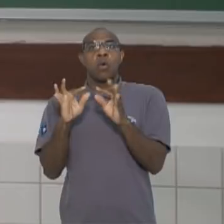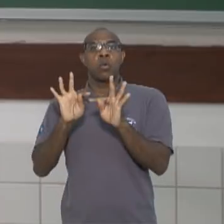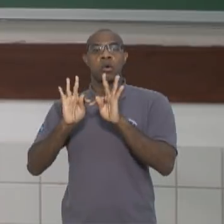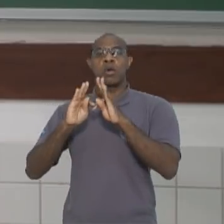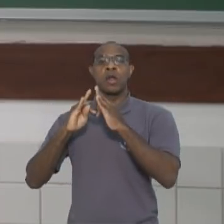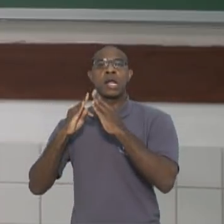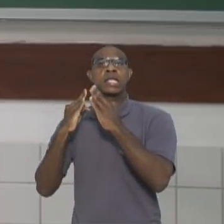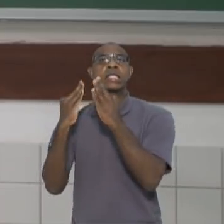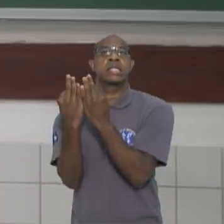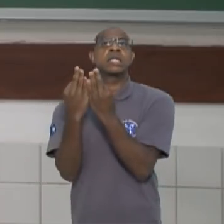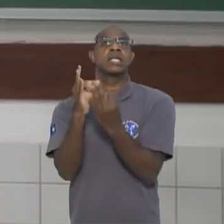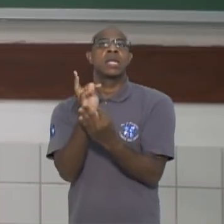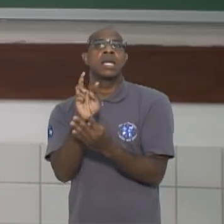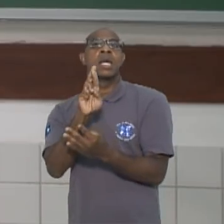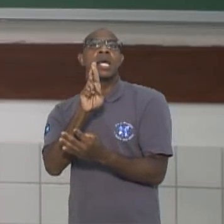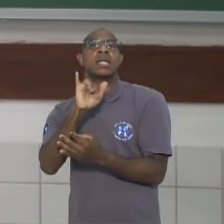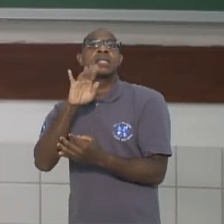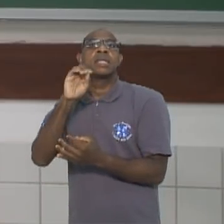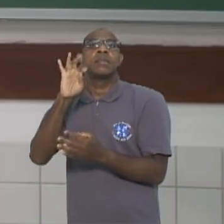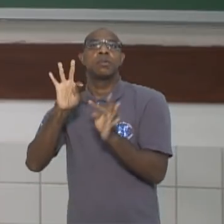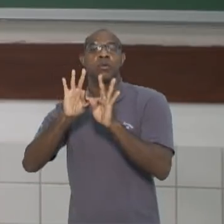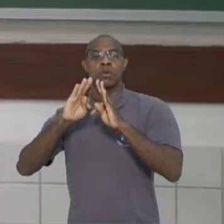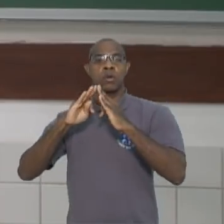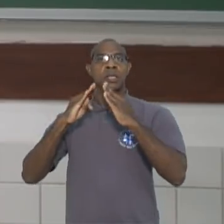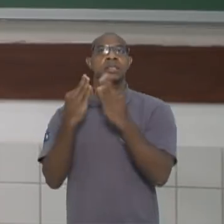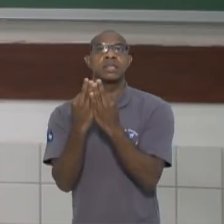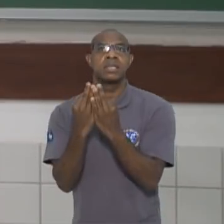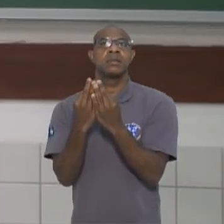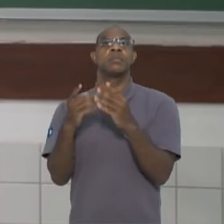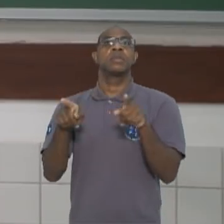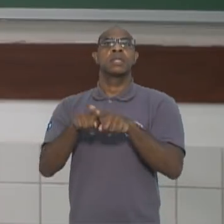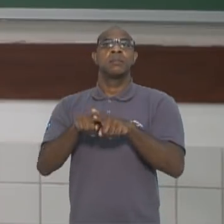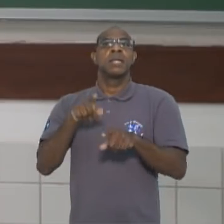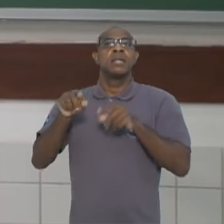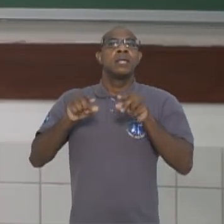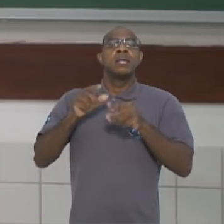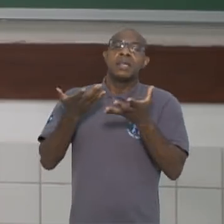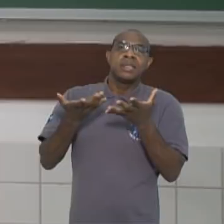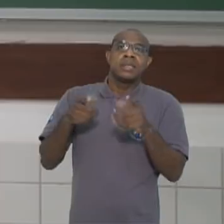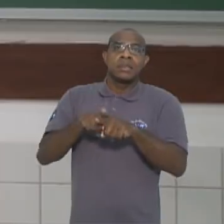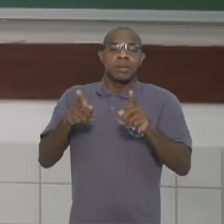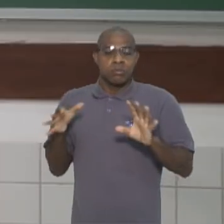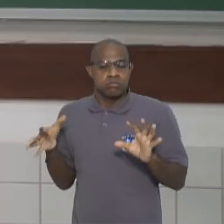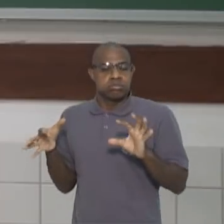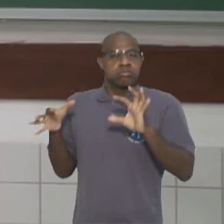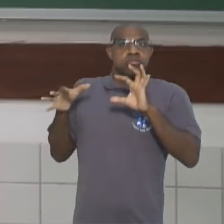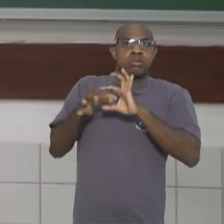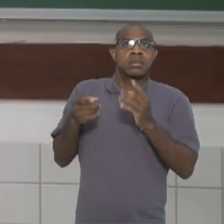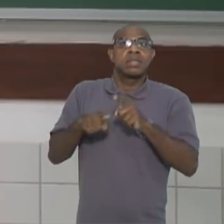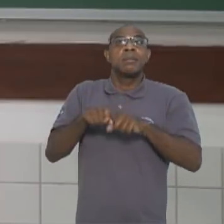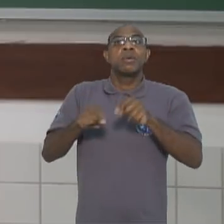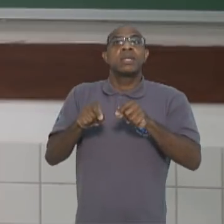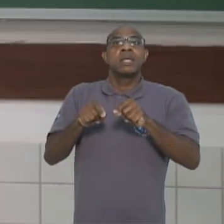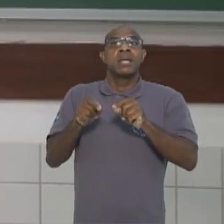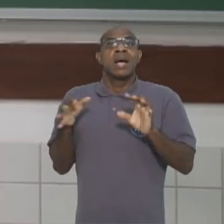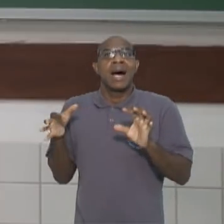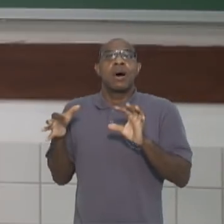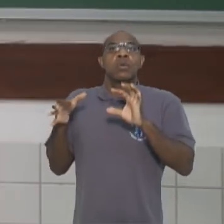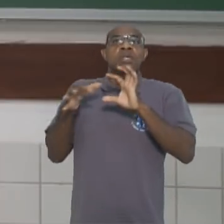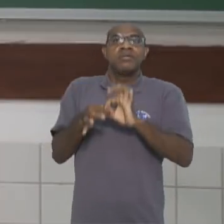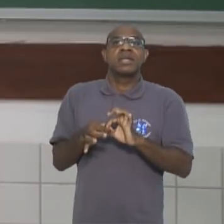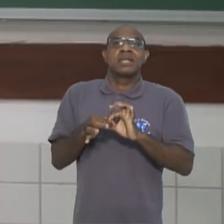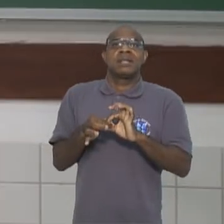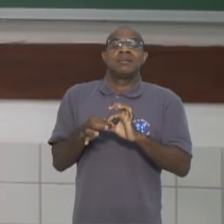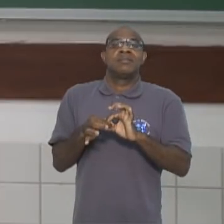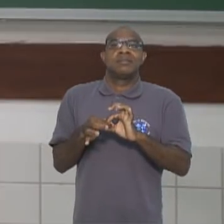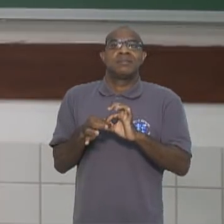partir de Clovis a gente tem a unificação das tribos francas e com essa unificação uma coesão. Se tem coesão, tem